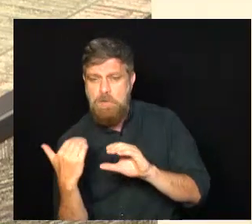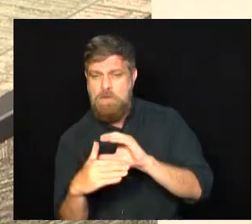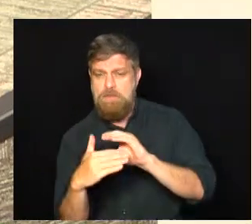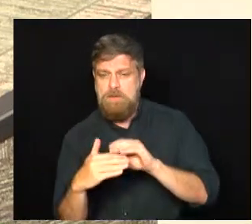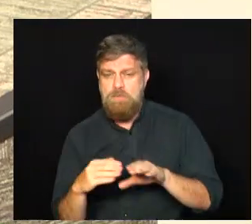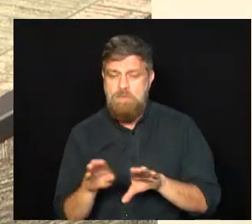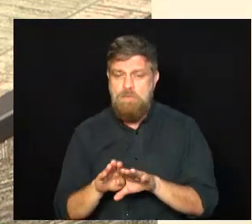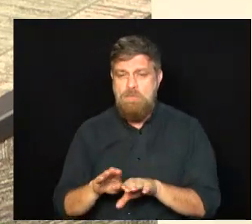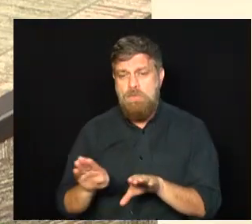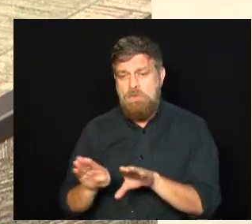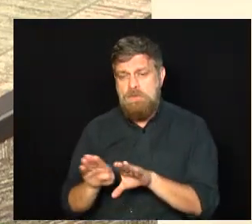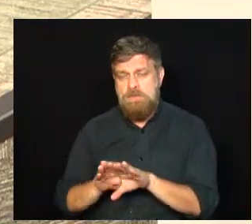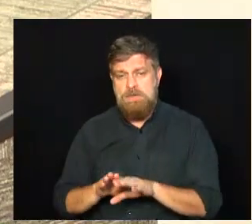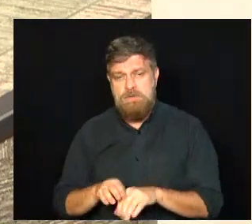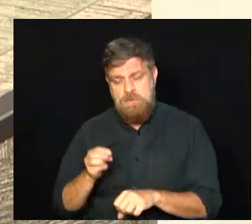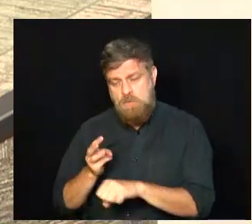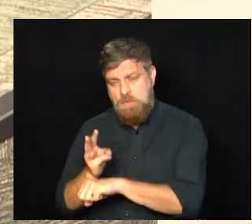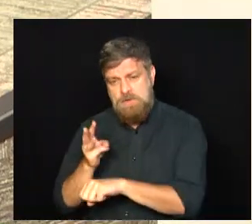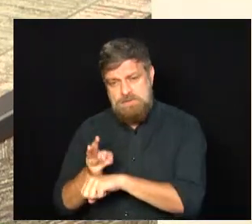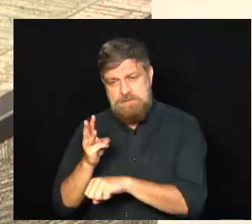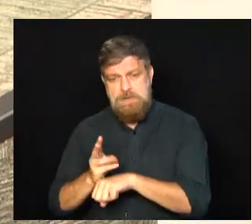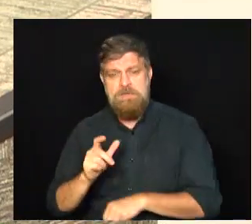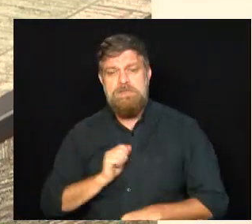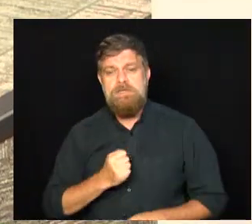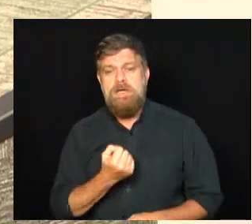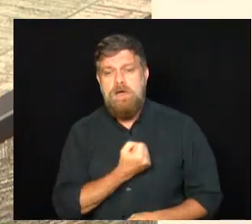comunicacau@campinas.sp.leg.br e pelo WhatsApp, que é 19